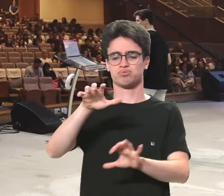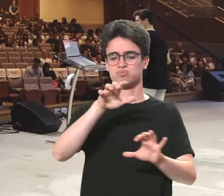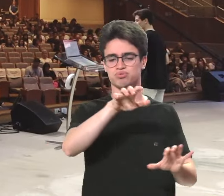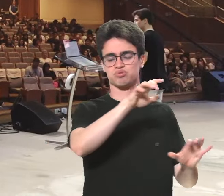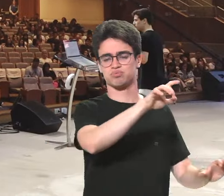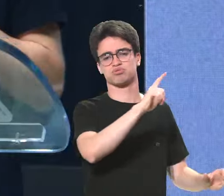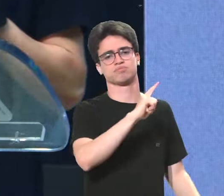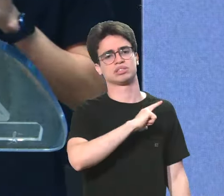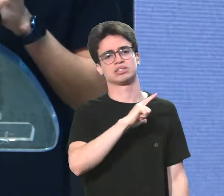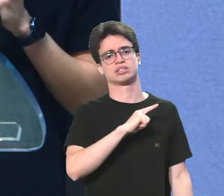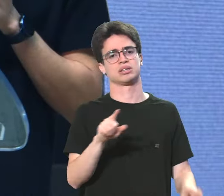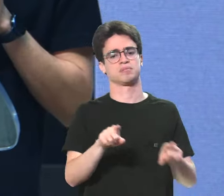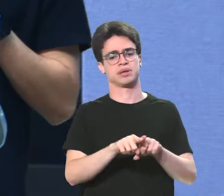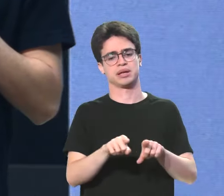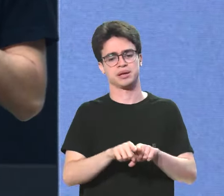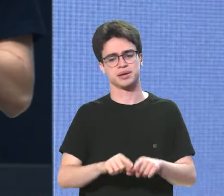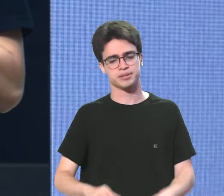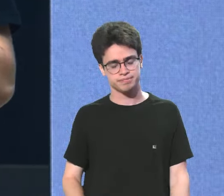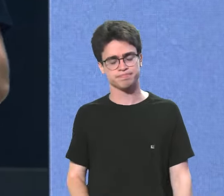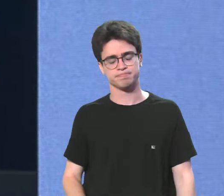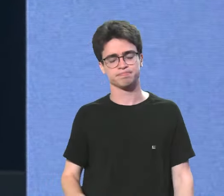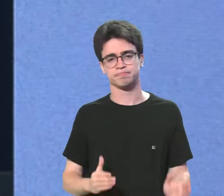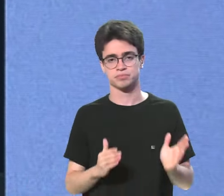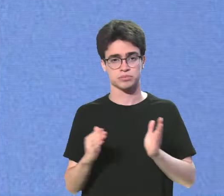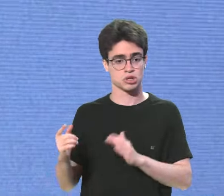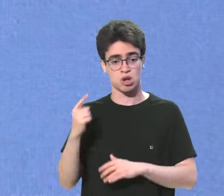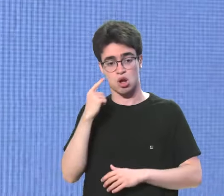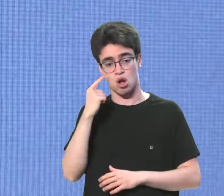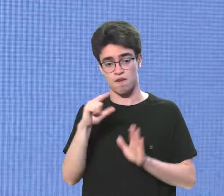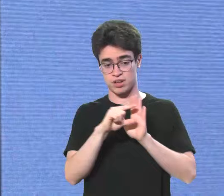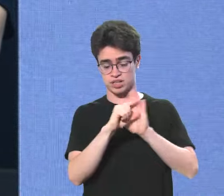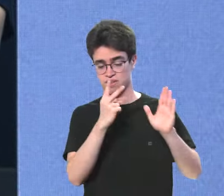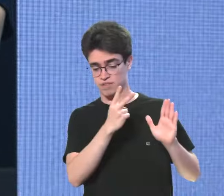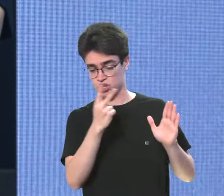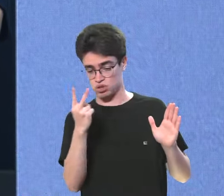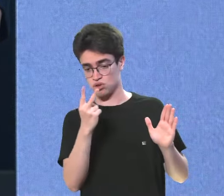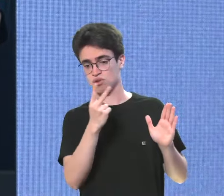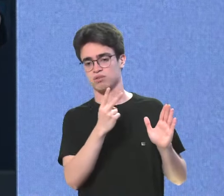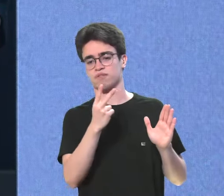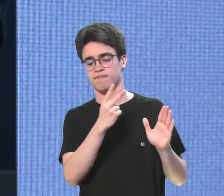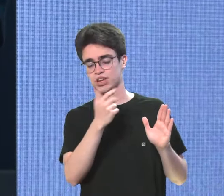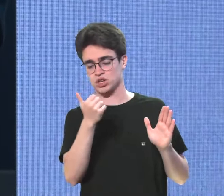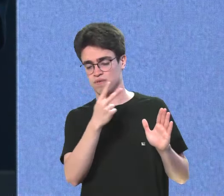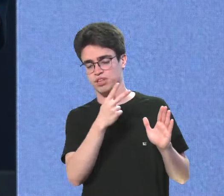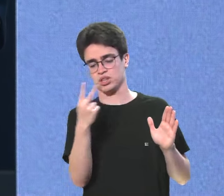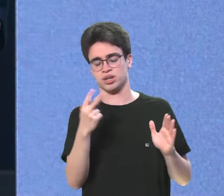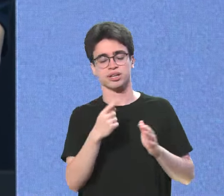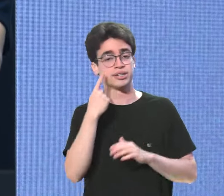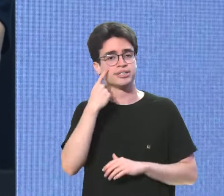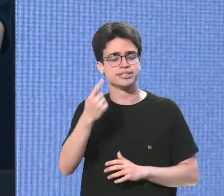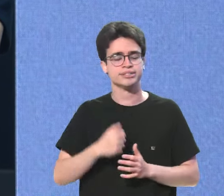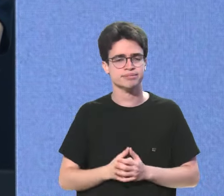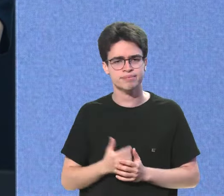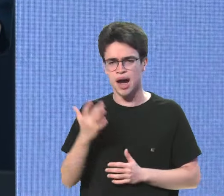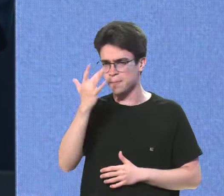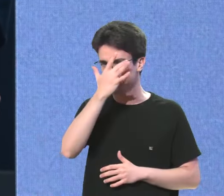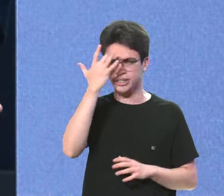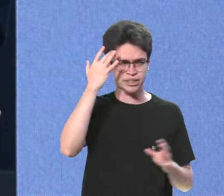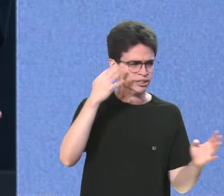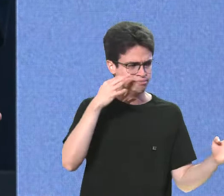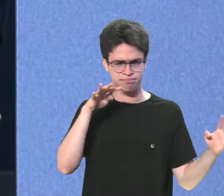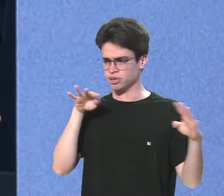causar olha os versículos 21 e 22 do Capítulo 9 Todos que o ouviam ficavam admirados Não é esse o homem que